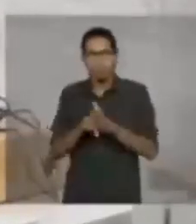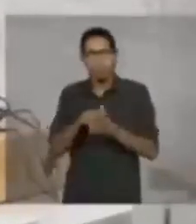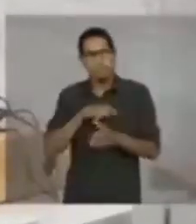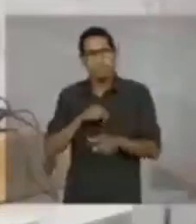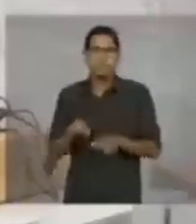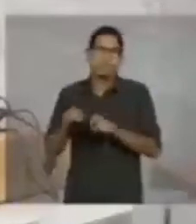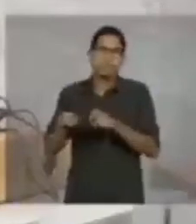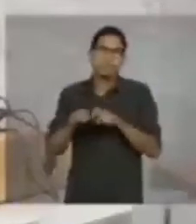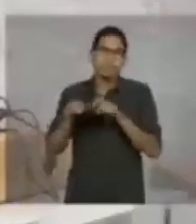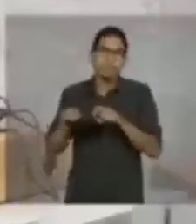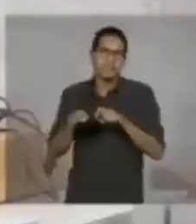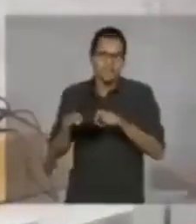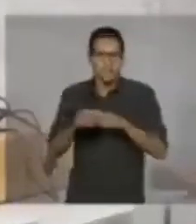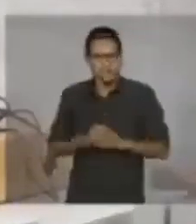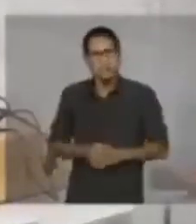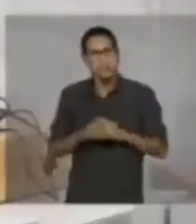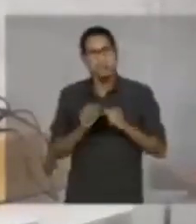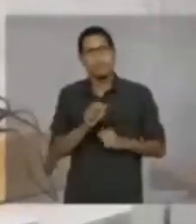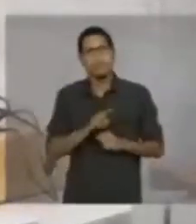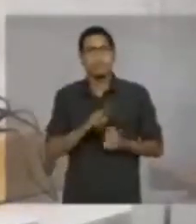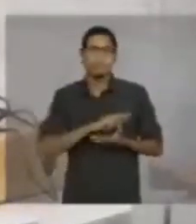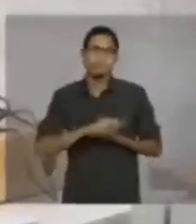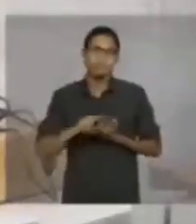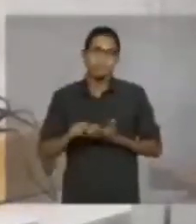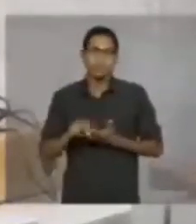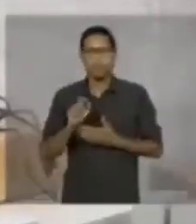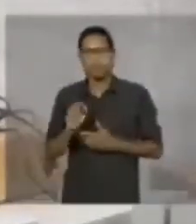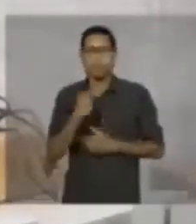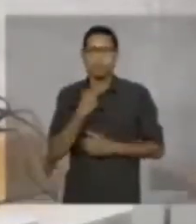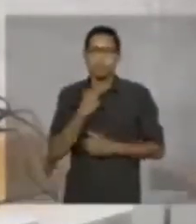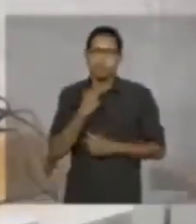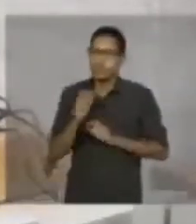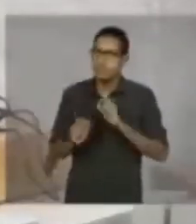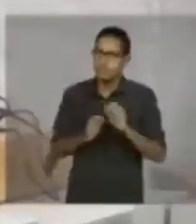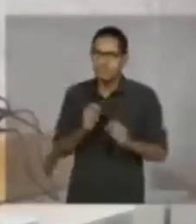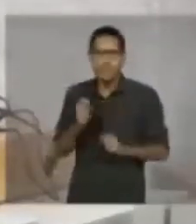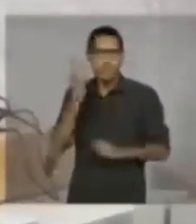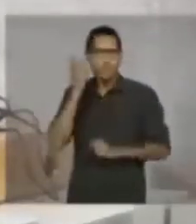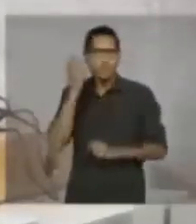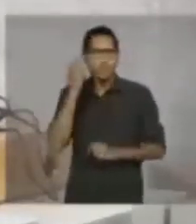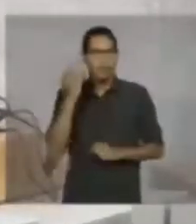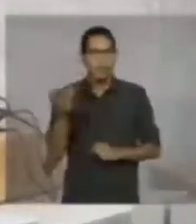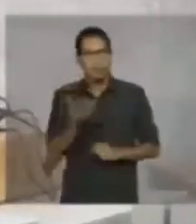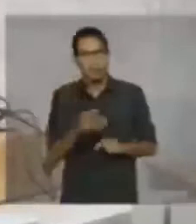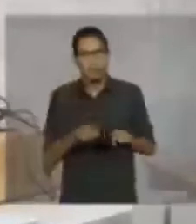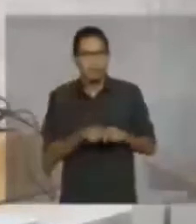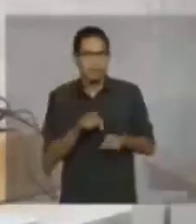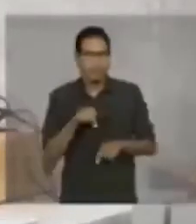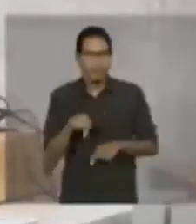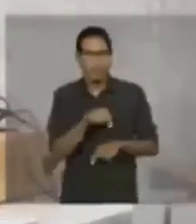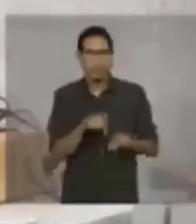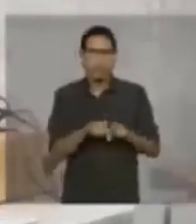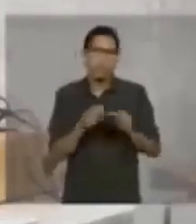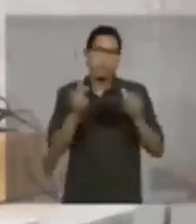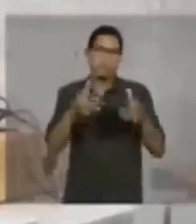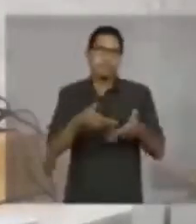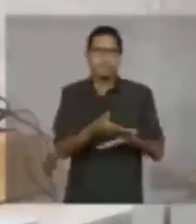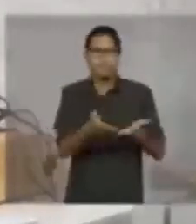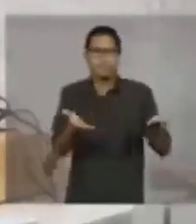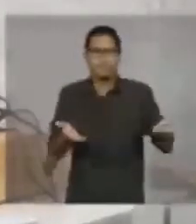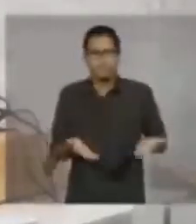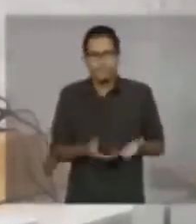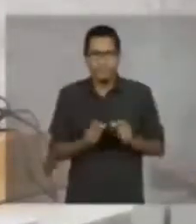periurbana. Pode ser reutilizada de muitas maneiras. O que não pode a gente achar normal que o orgânico vá para o aterro como